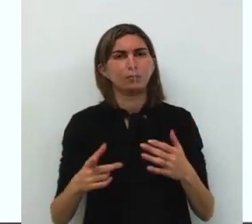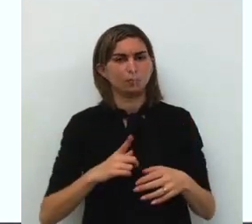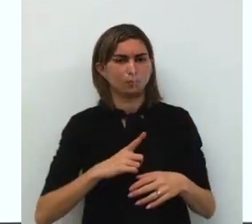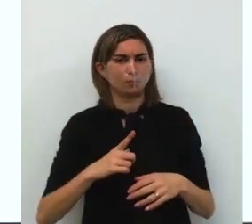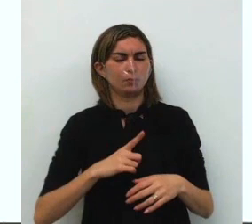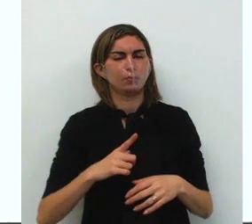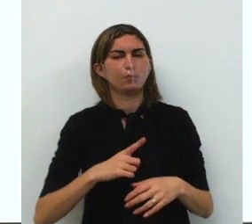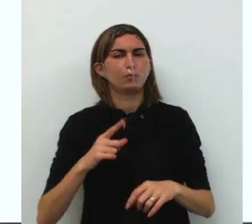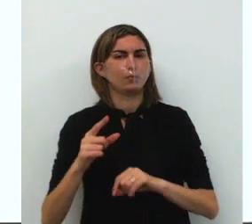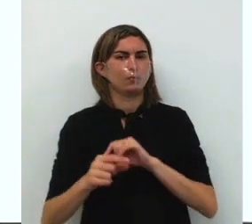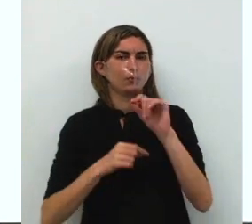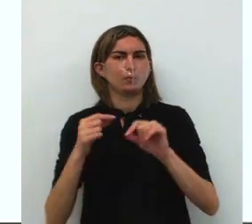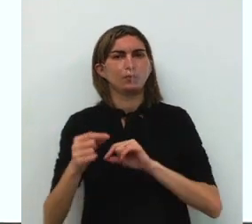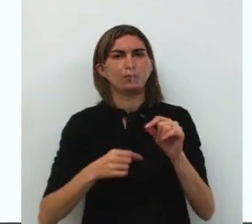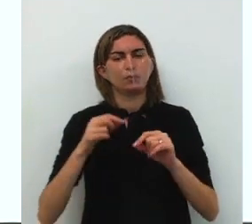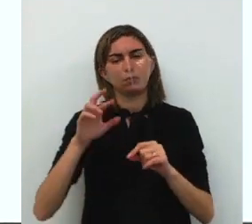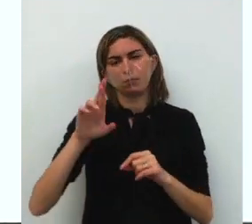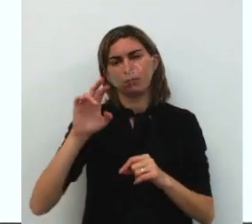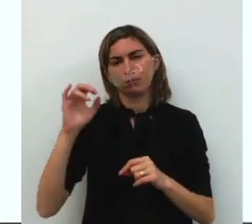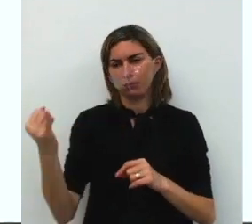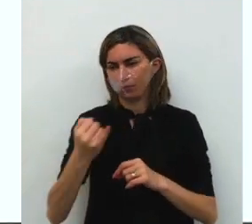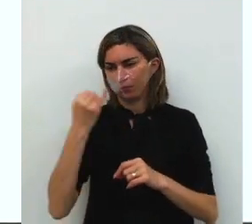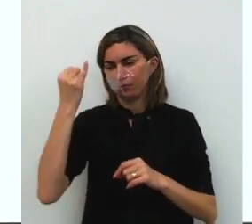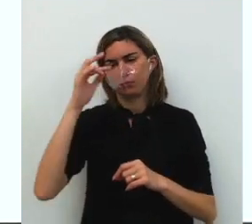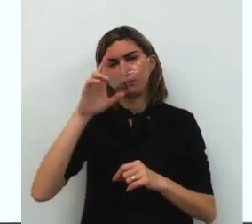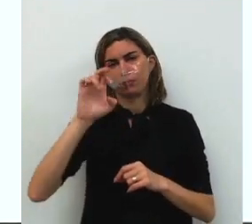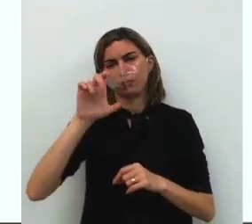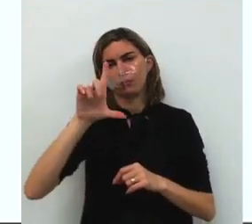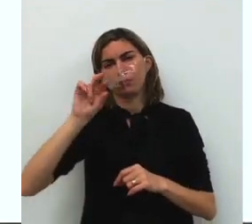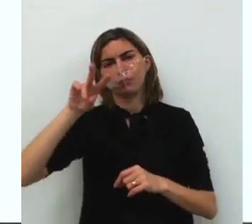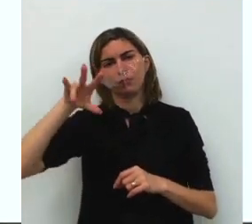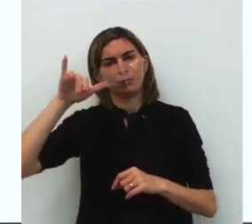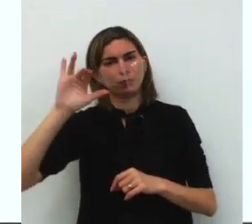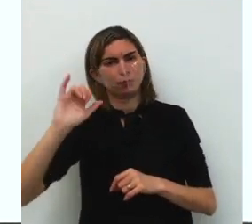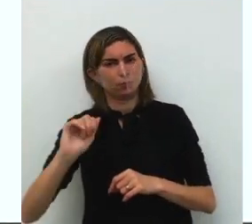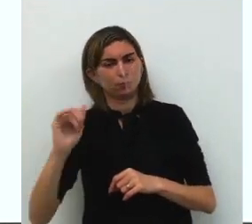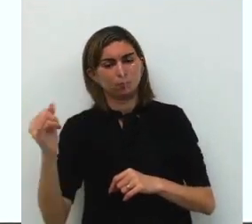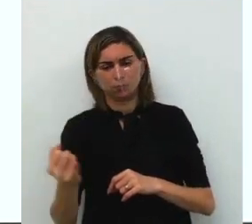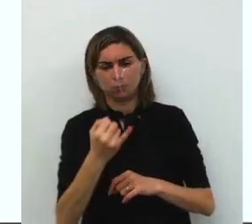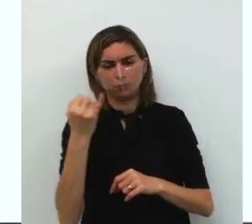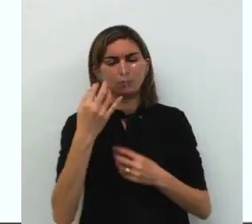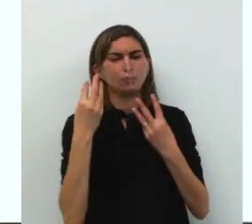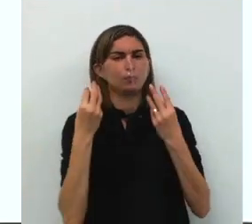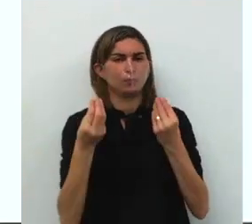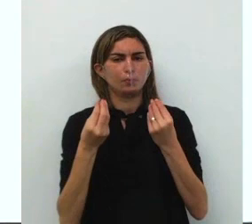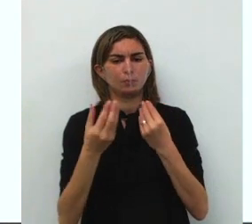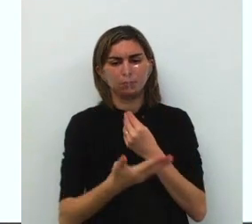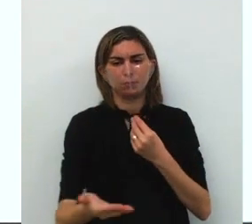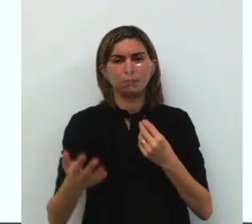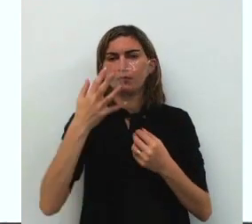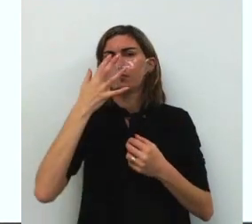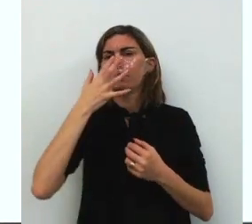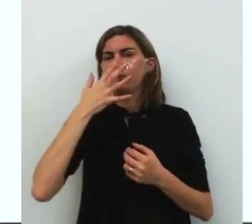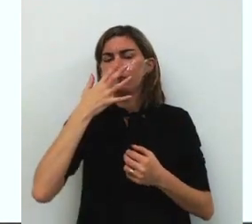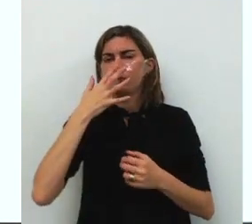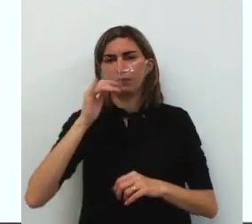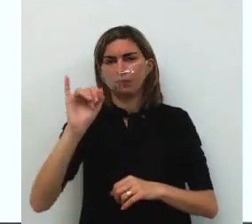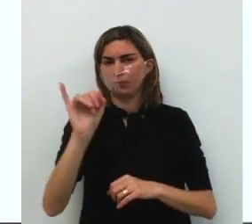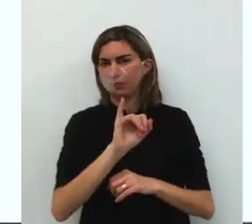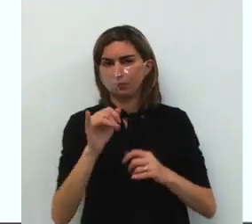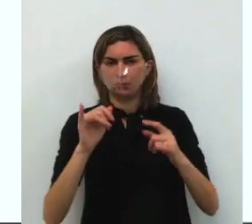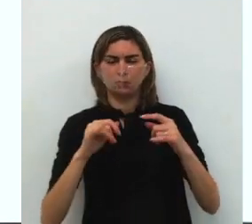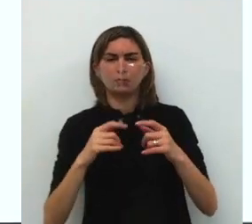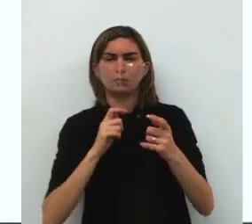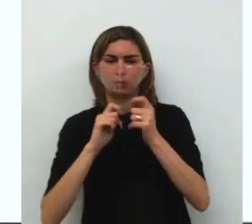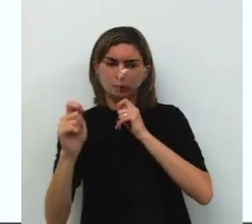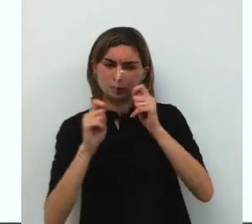você tenha o quê? A relevância, que elas sejam importantes para quem vai assistir essa